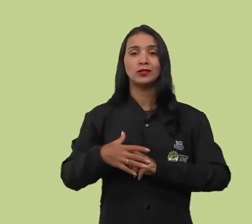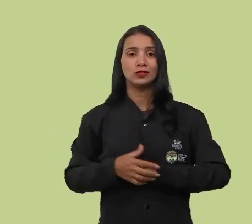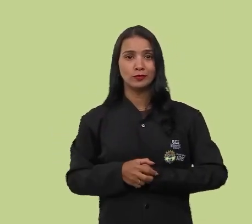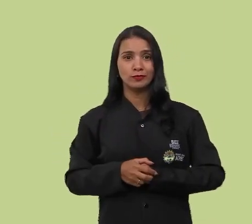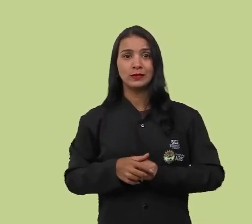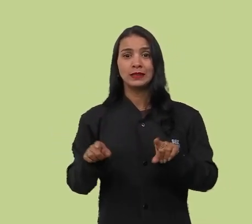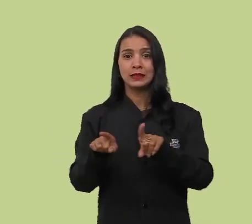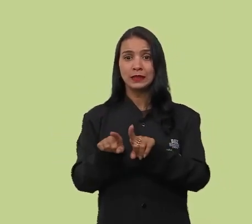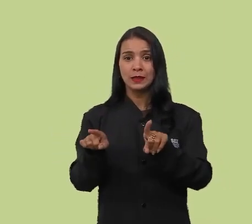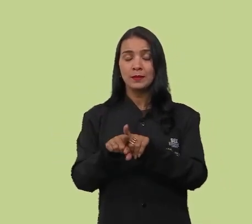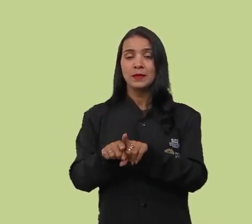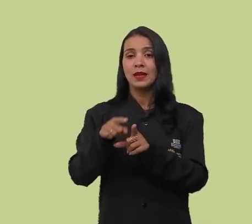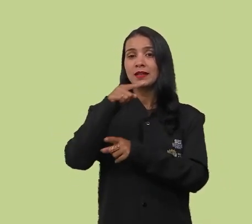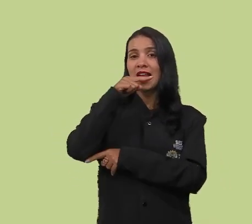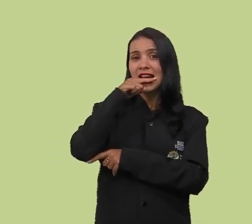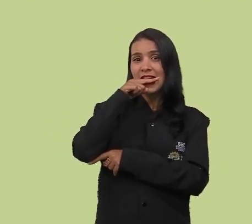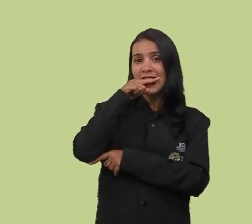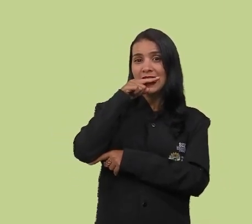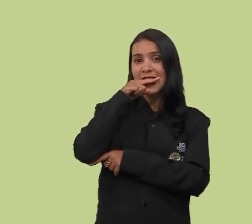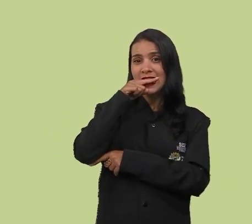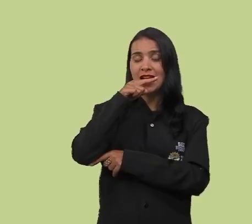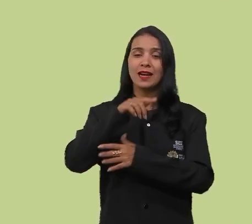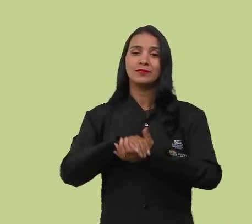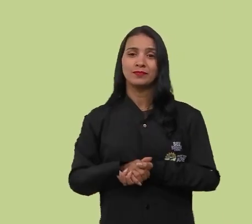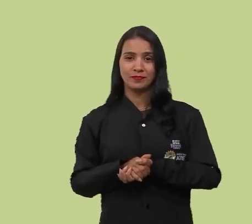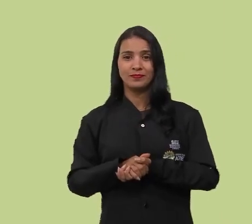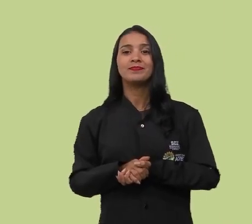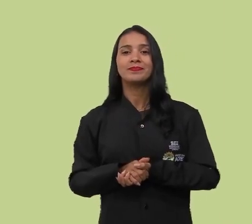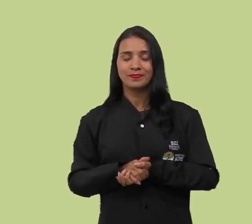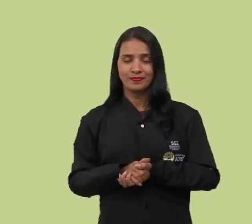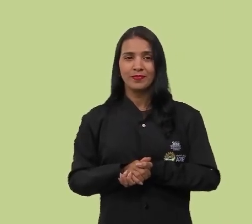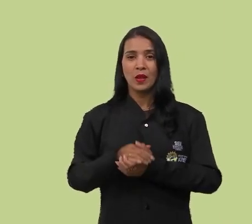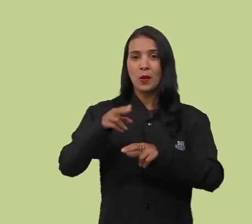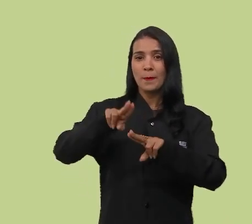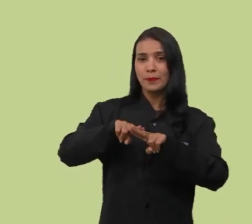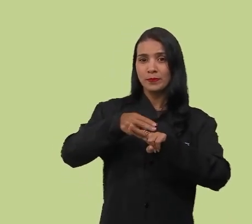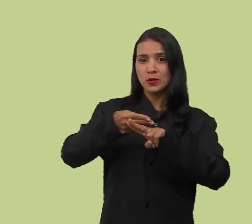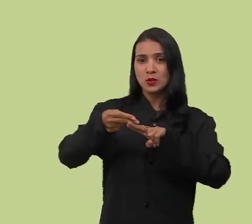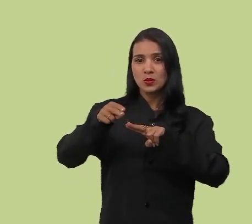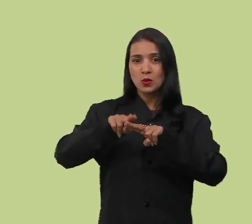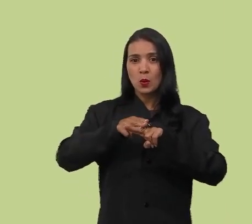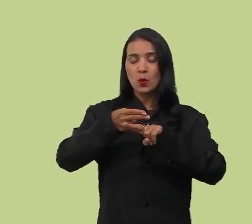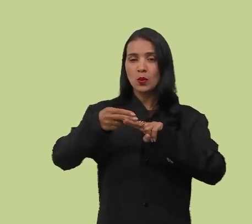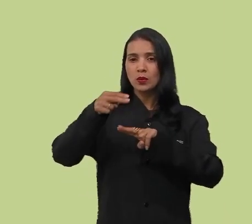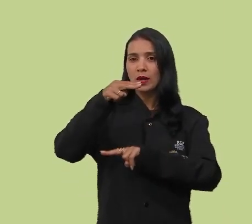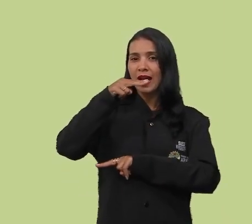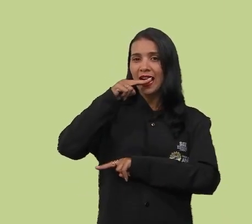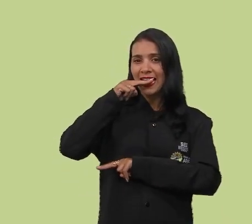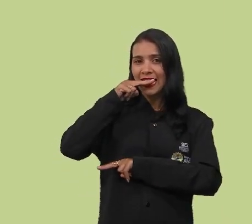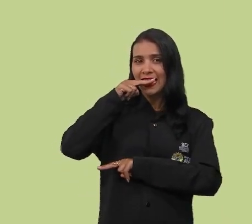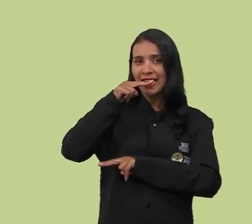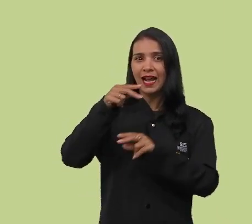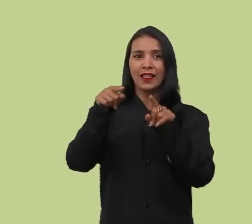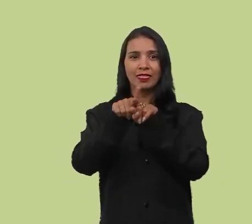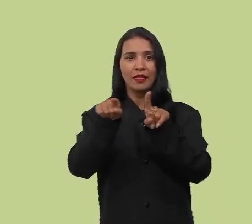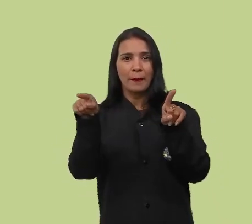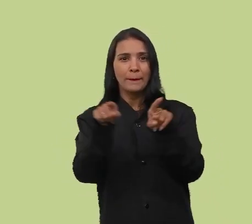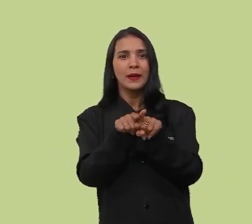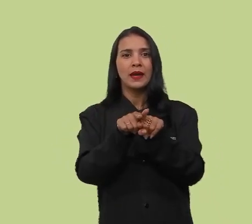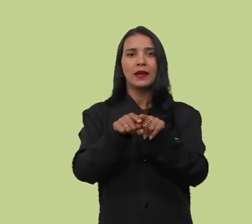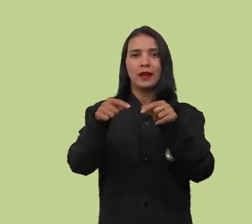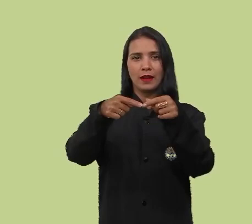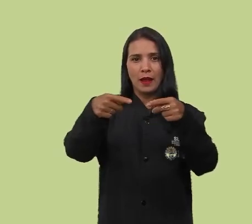de pacote, biscoito. Quem gosta aí no biscoito recheado, gente? Né, os bolos industrializados,